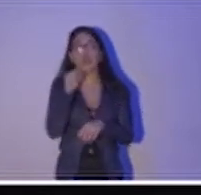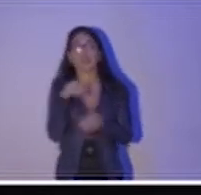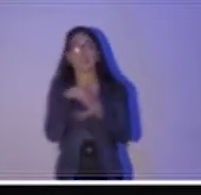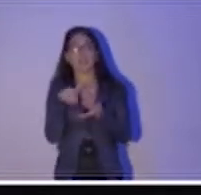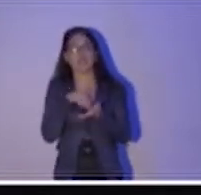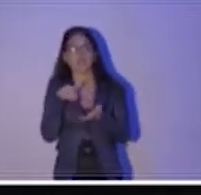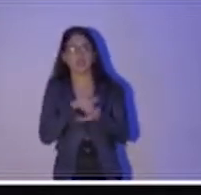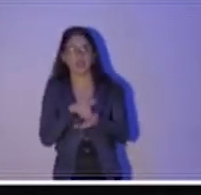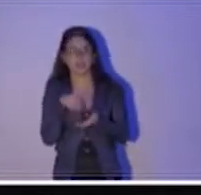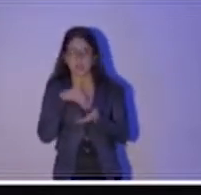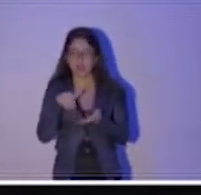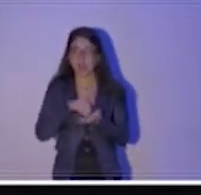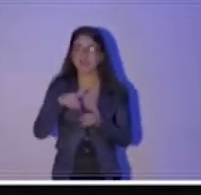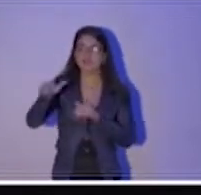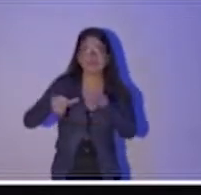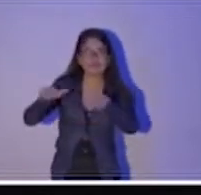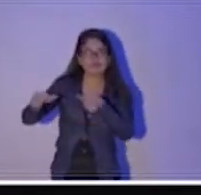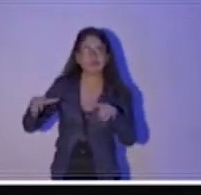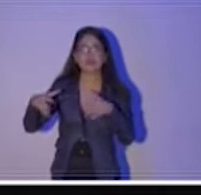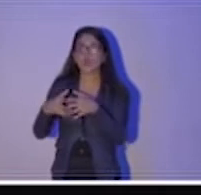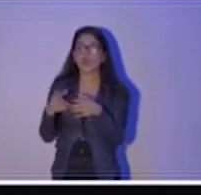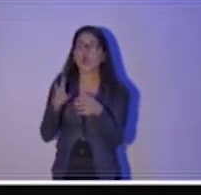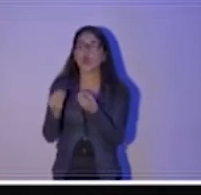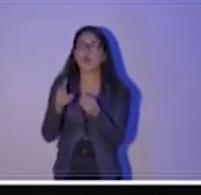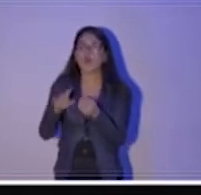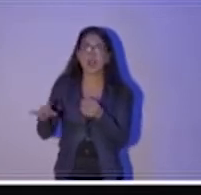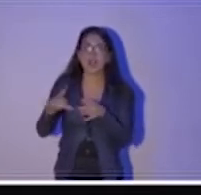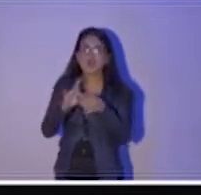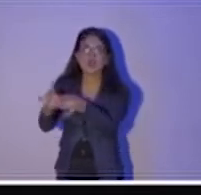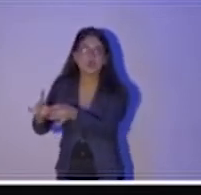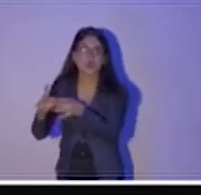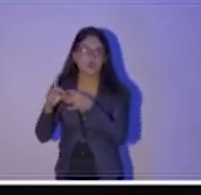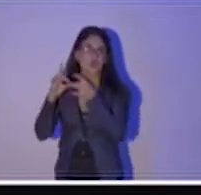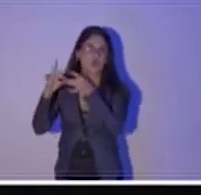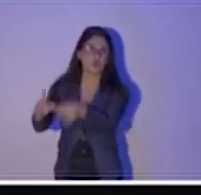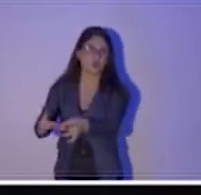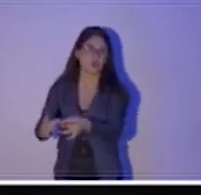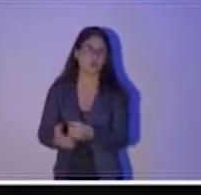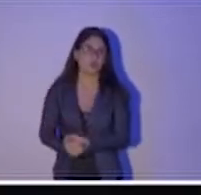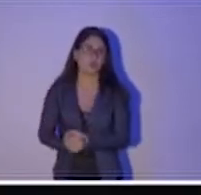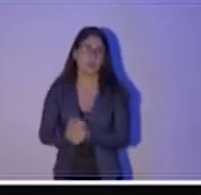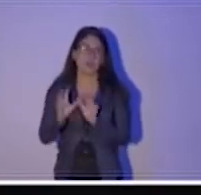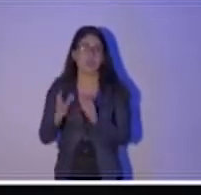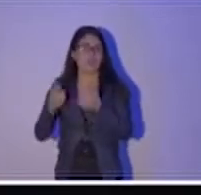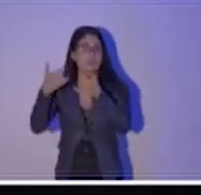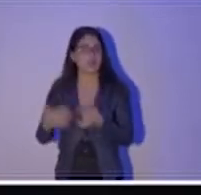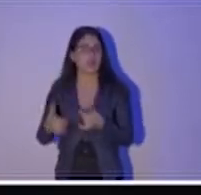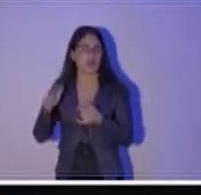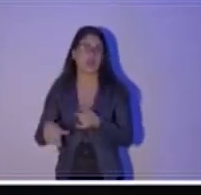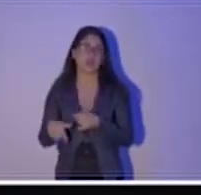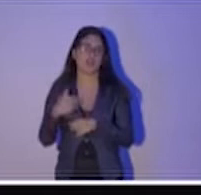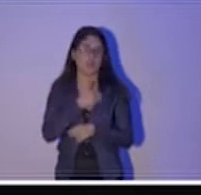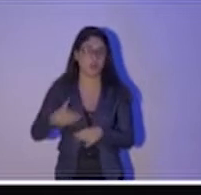diz como é que nós vamos sistemicamente, é um pouco isso que eu falei do que eu estou vendo em vários estados em relação ao